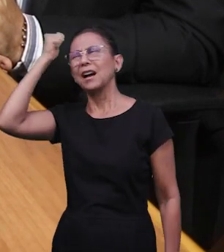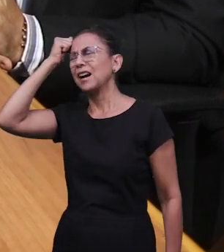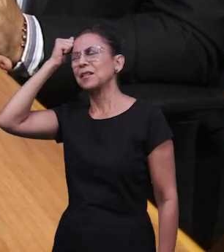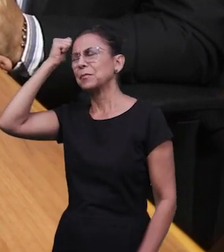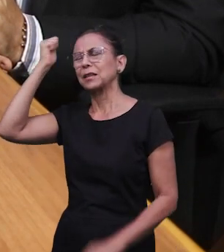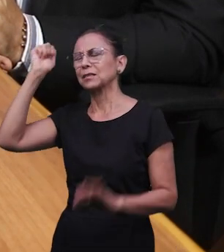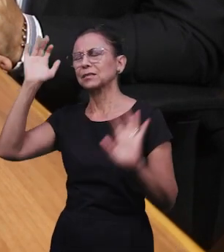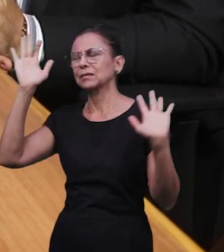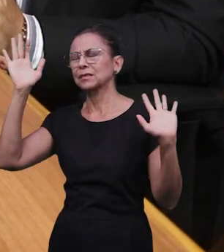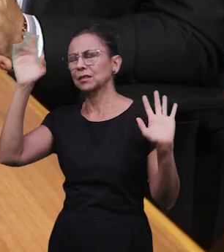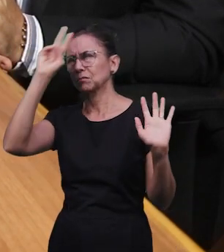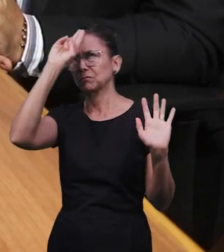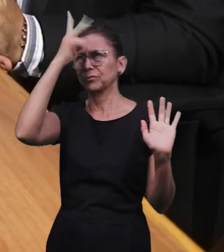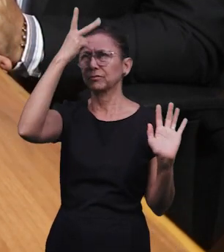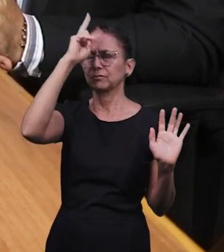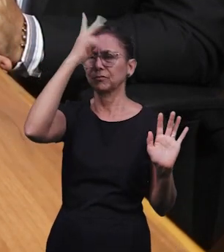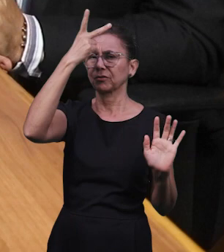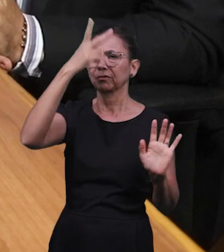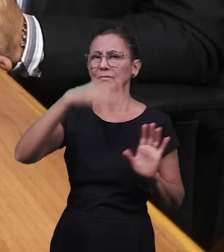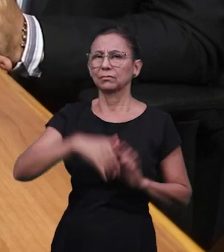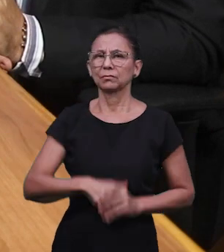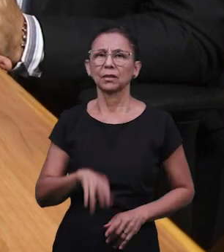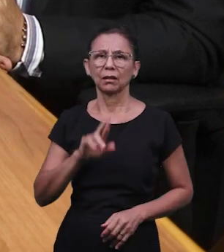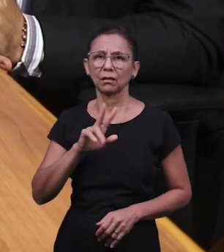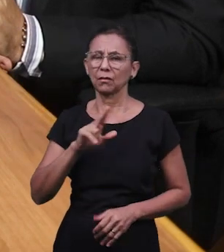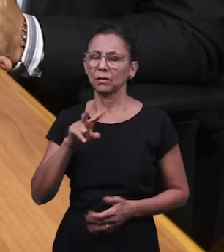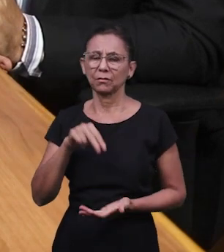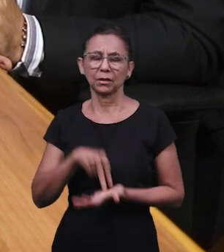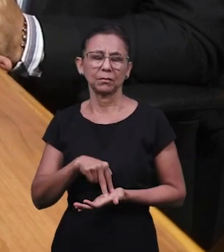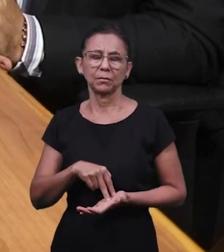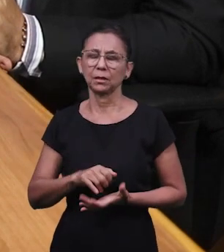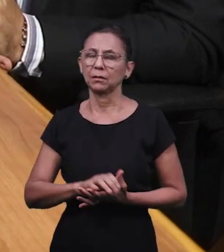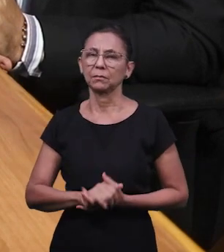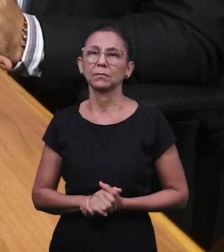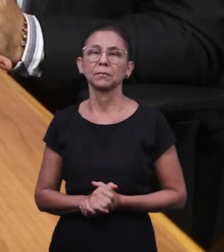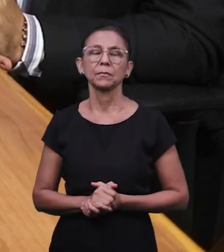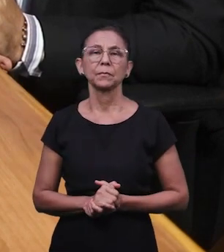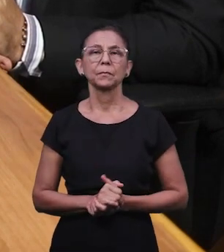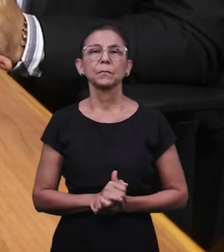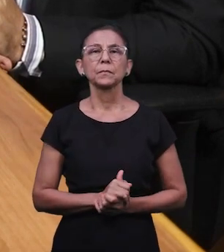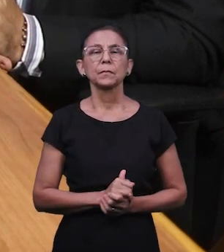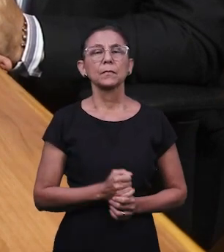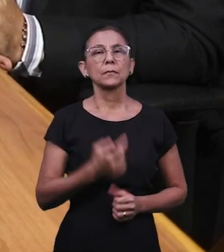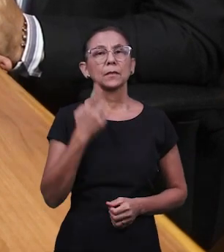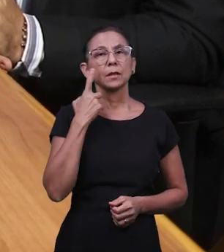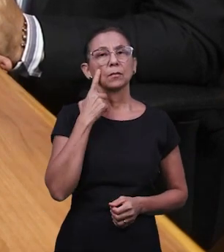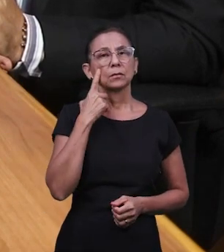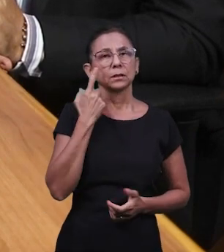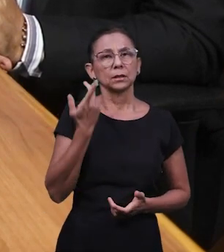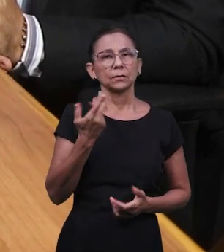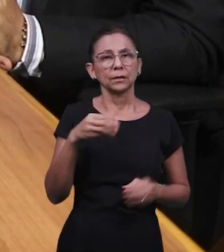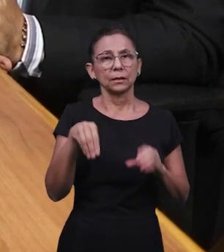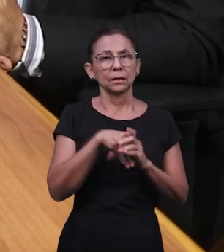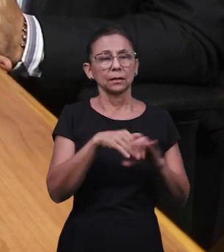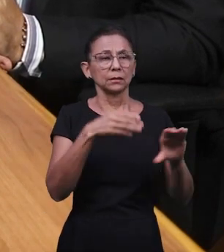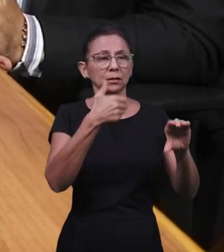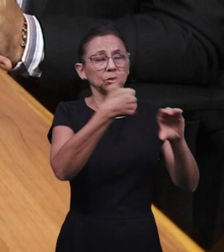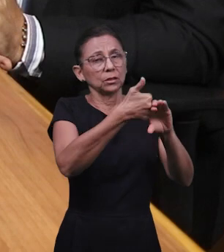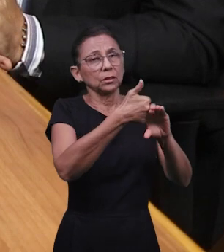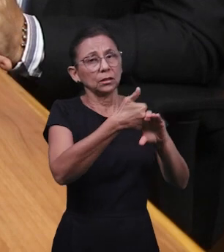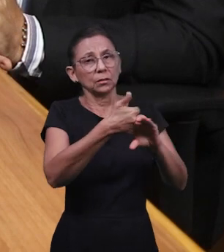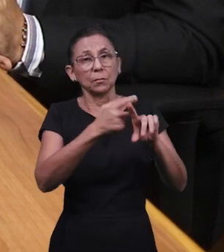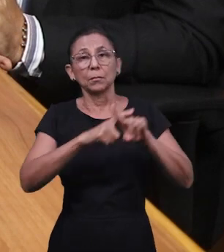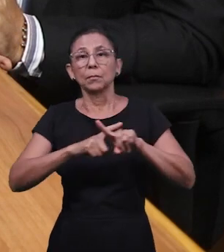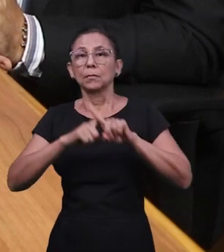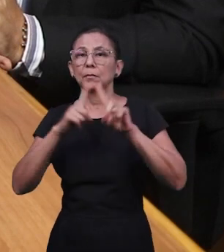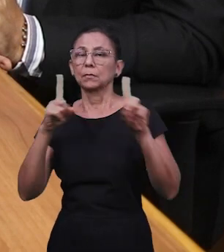hoje, amanhã eu não estou mais. Não, isso não é firme. Né? Você vê muito isso dentro do cristianismo, mas não